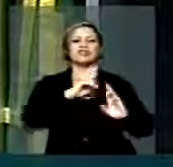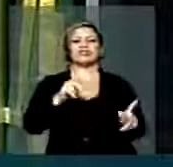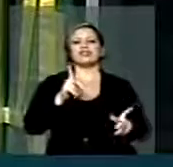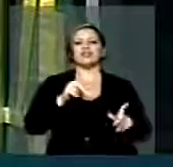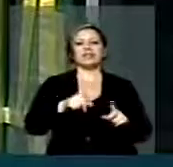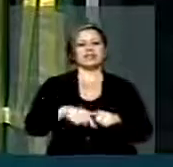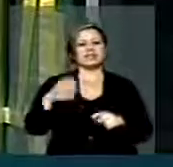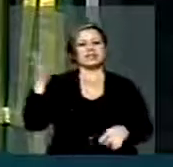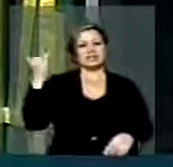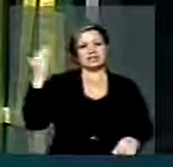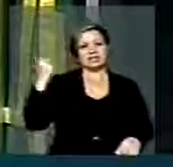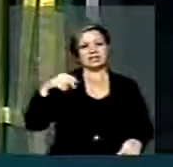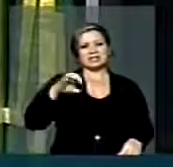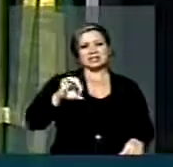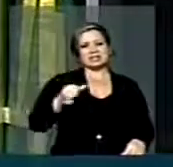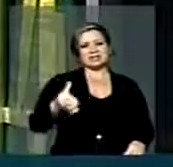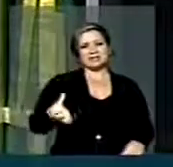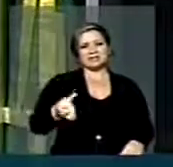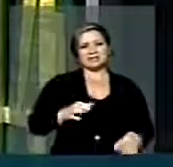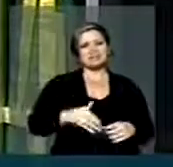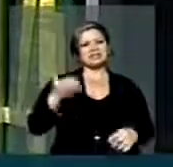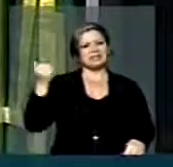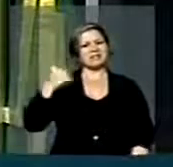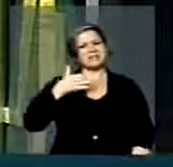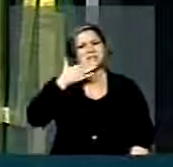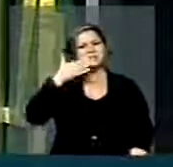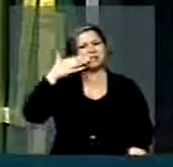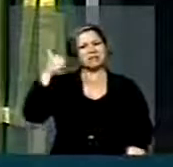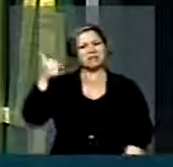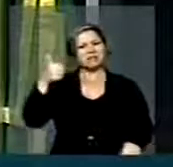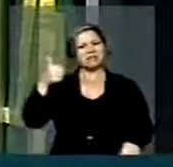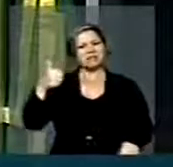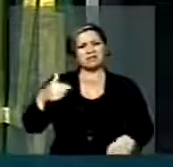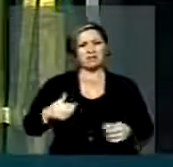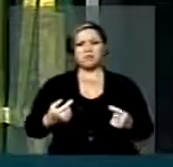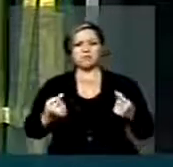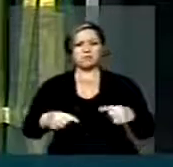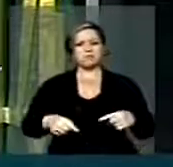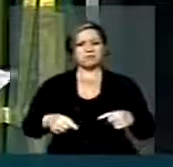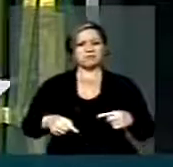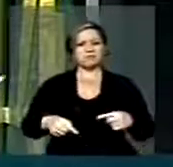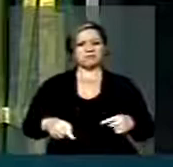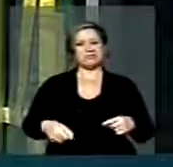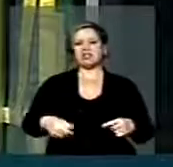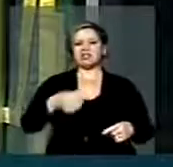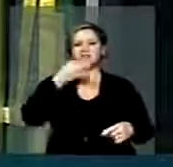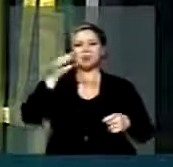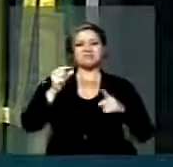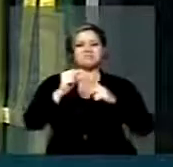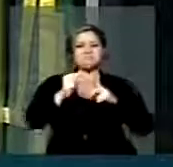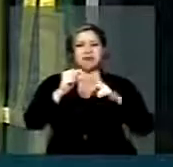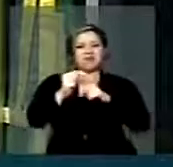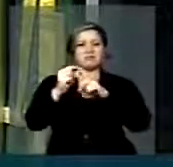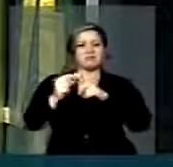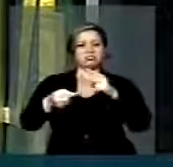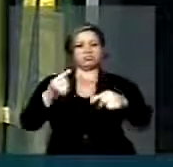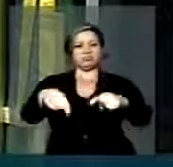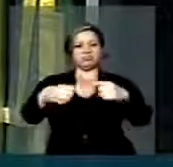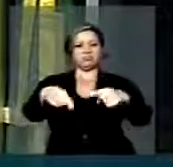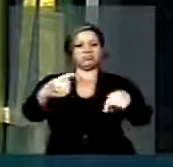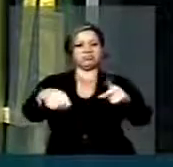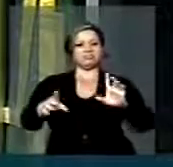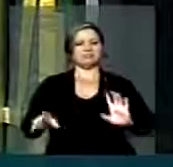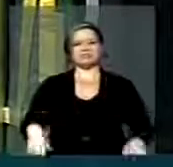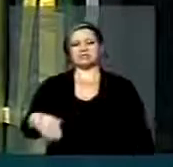aqui em 96, aquela época era um pouco melhor. Havia um certo embate. Hoje não é jogo de palavras, é um desvirtuamento. O povo